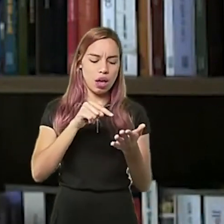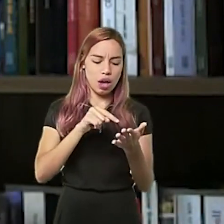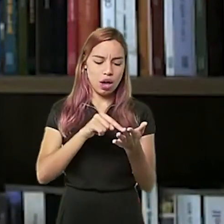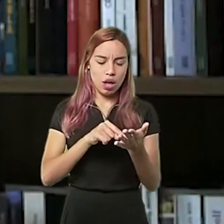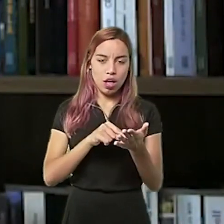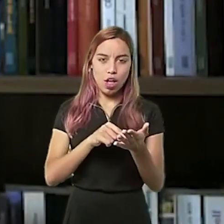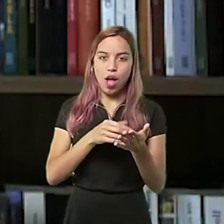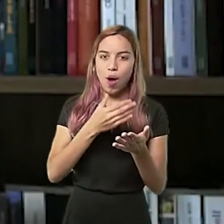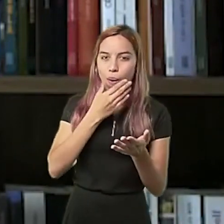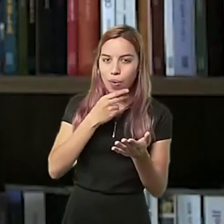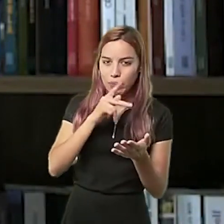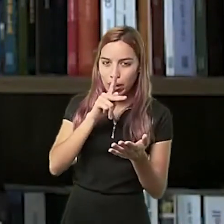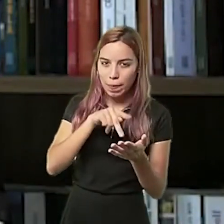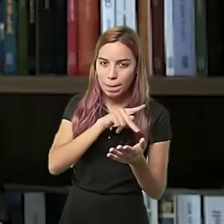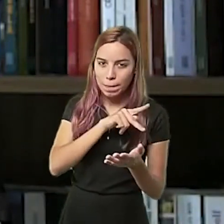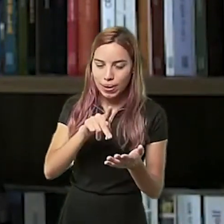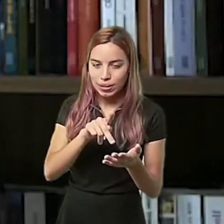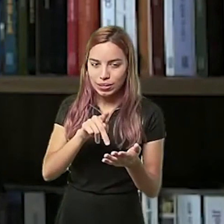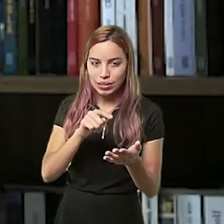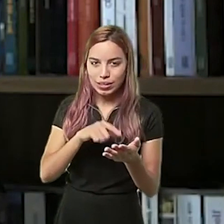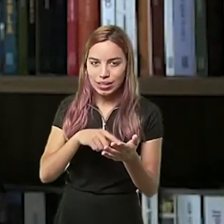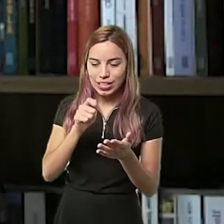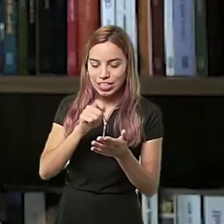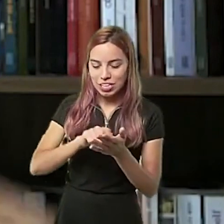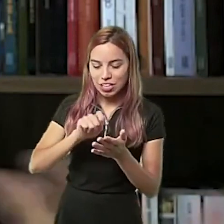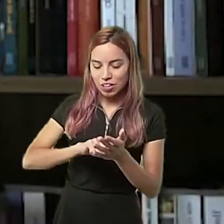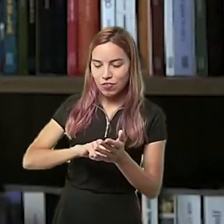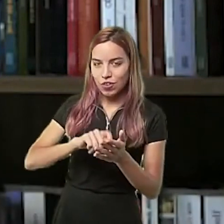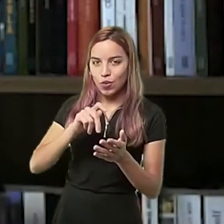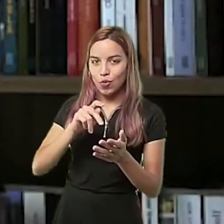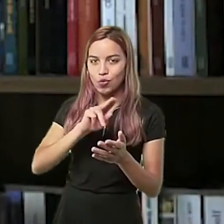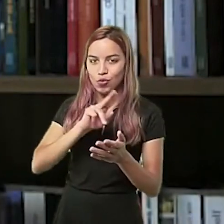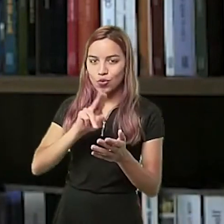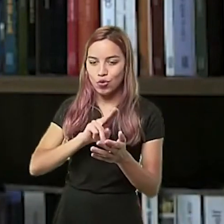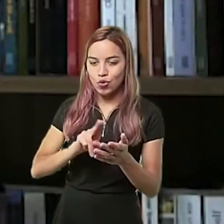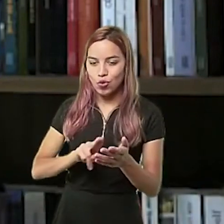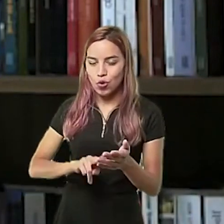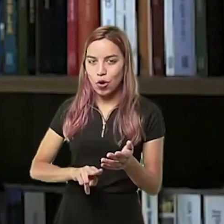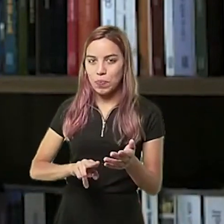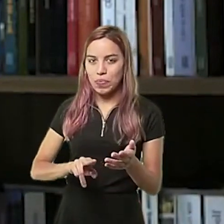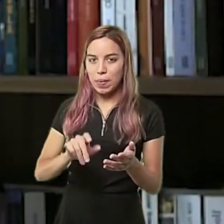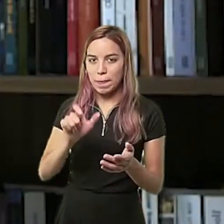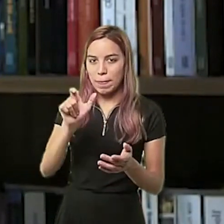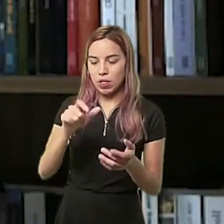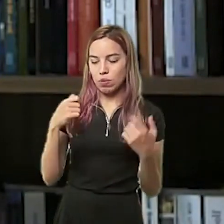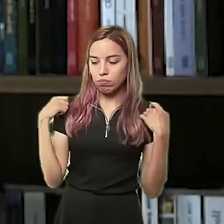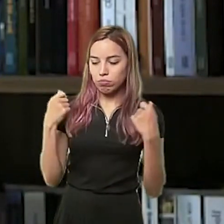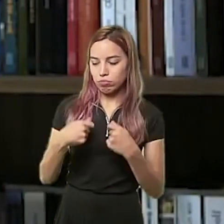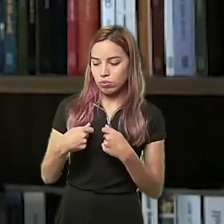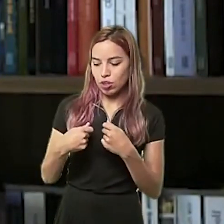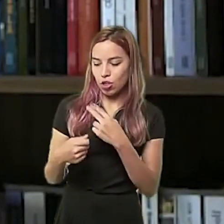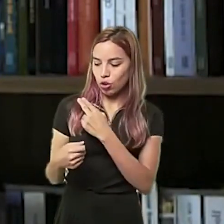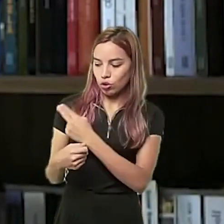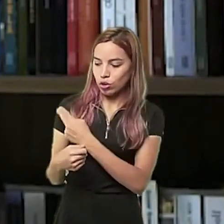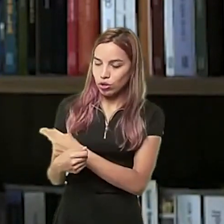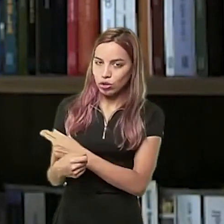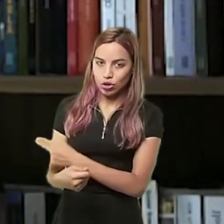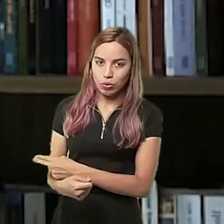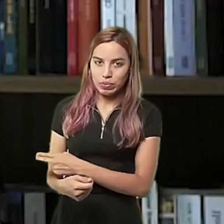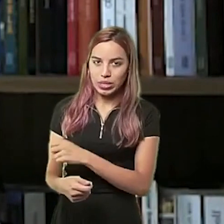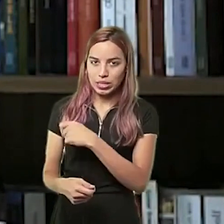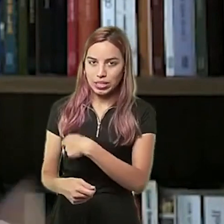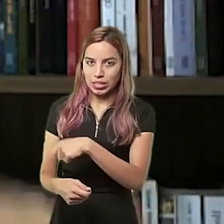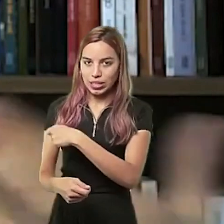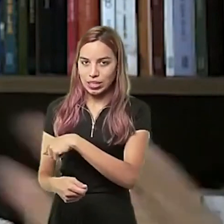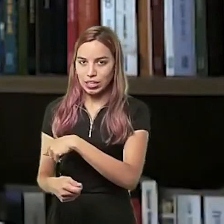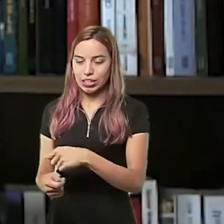No momento do juízo final. E ali, no manto da história, né? Nesse manto do último